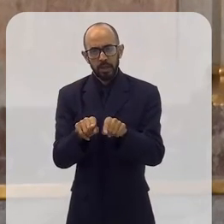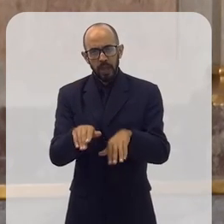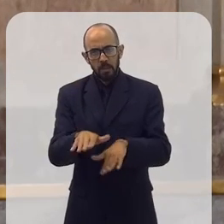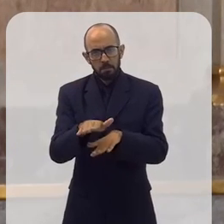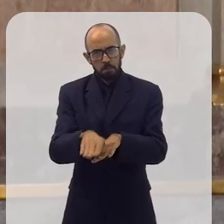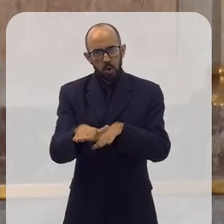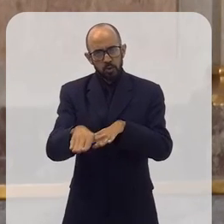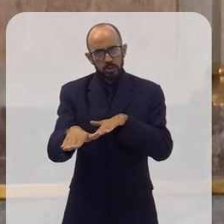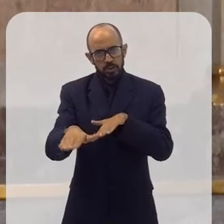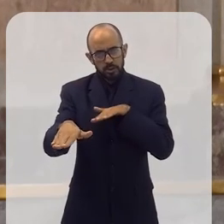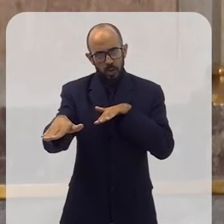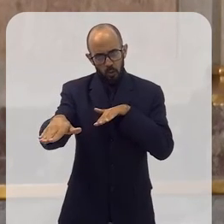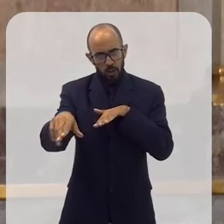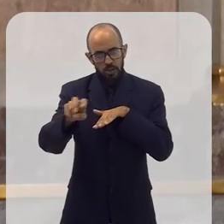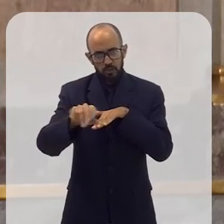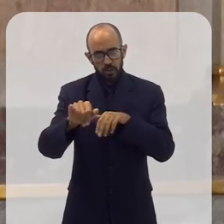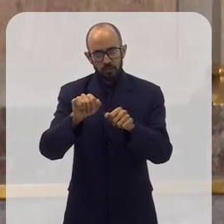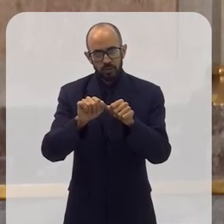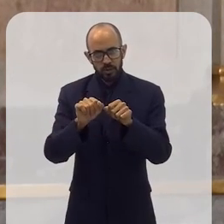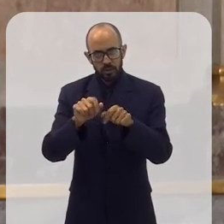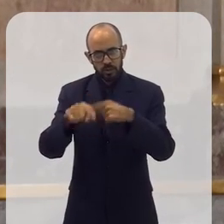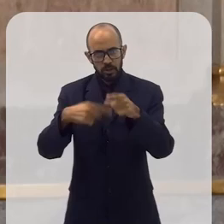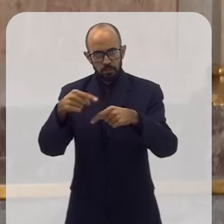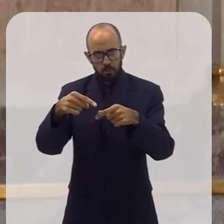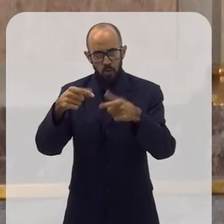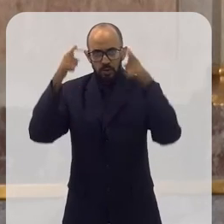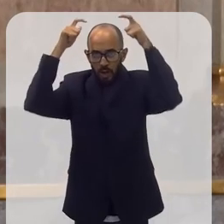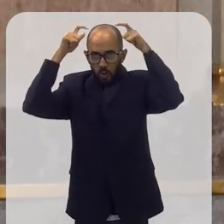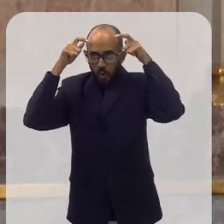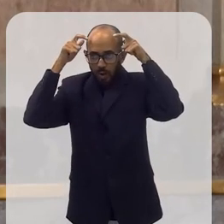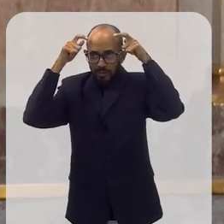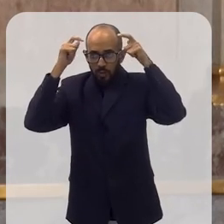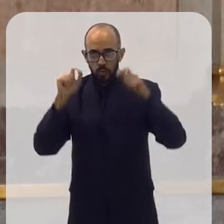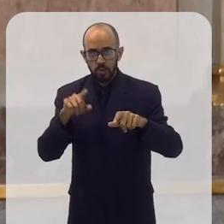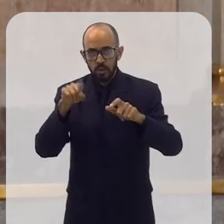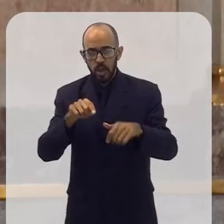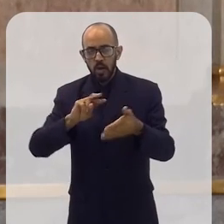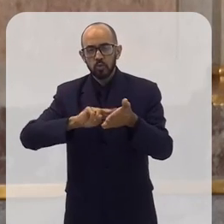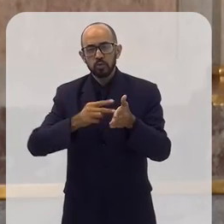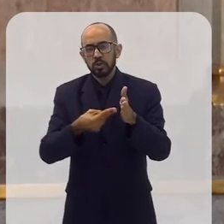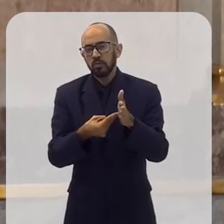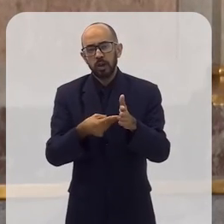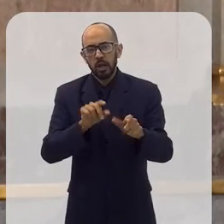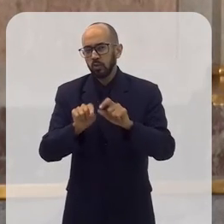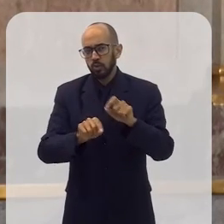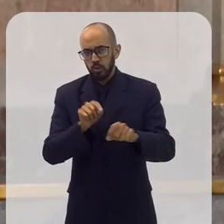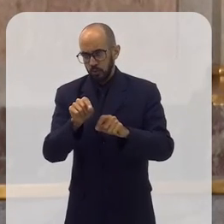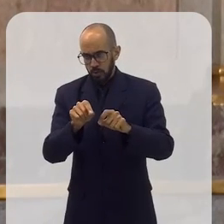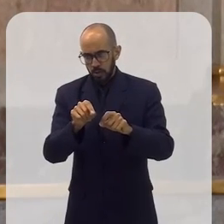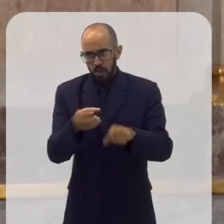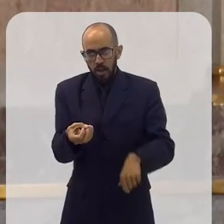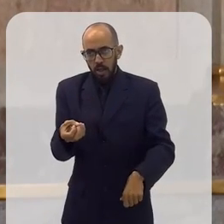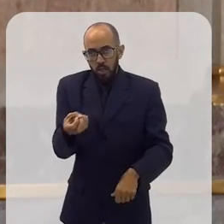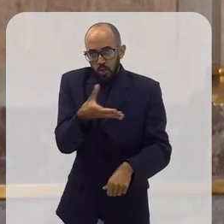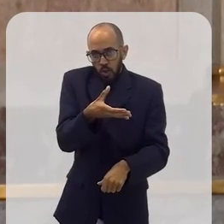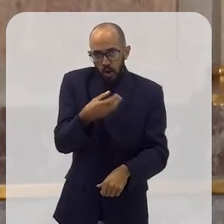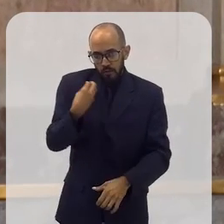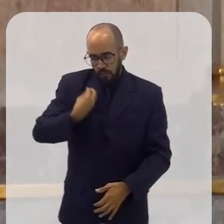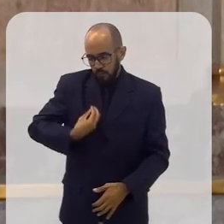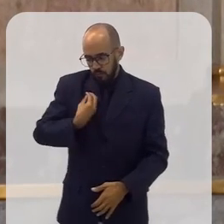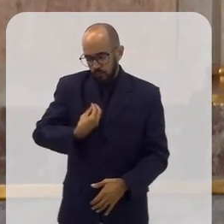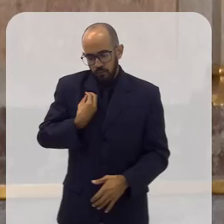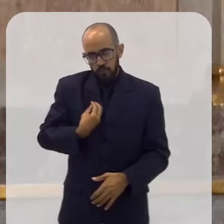tem também a procissão que eles vão fazer após da coroação como um significado da